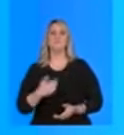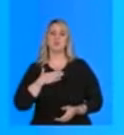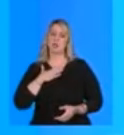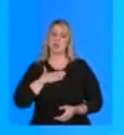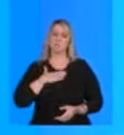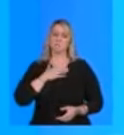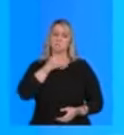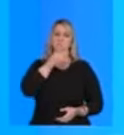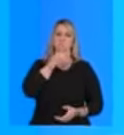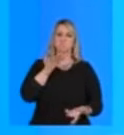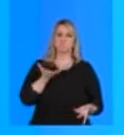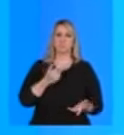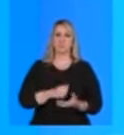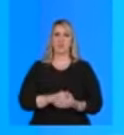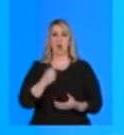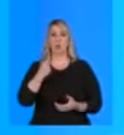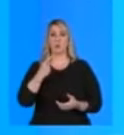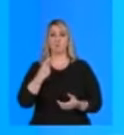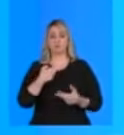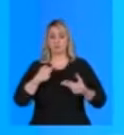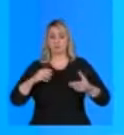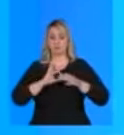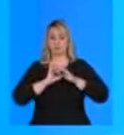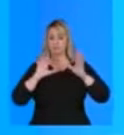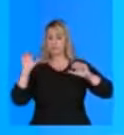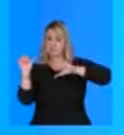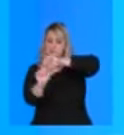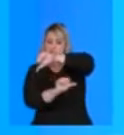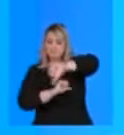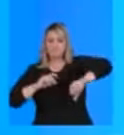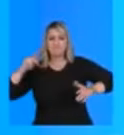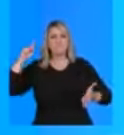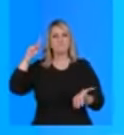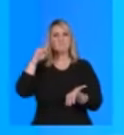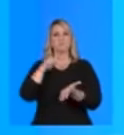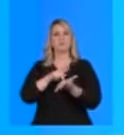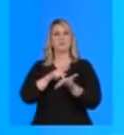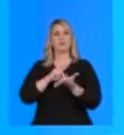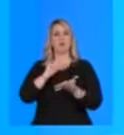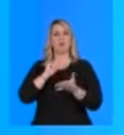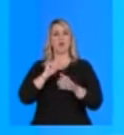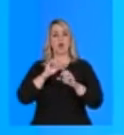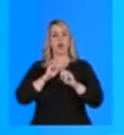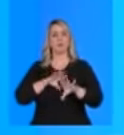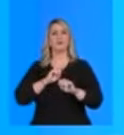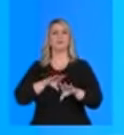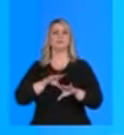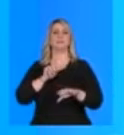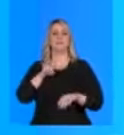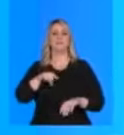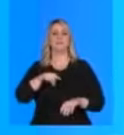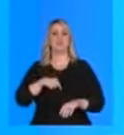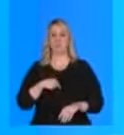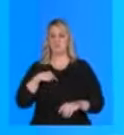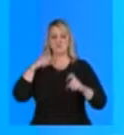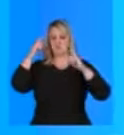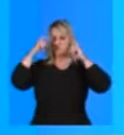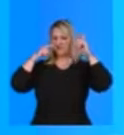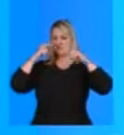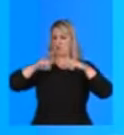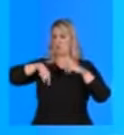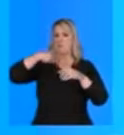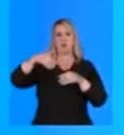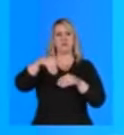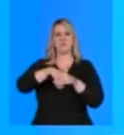concepção a única coisa que liberta e transforma de fato é a educação e eu não tô preocupado com a próxima